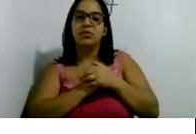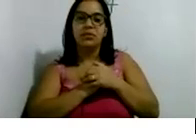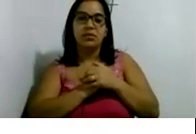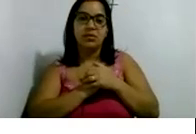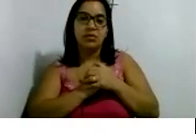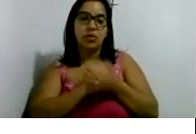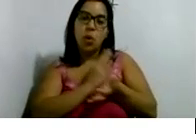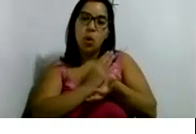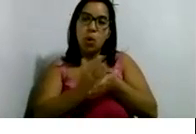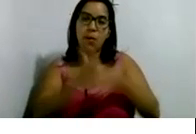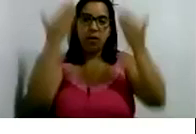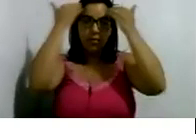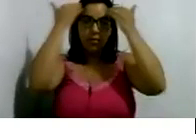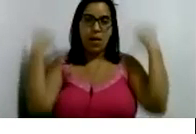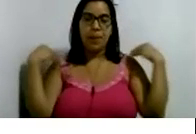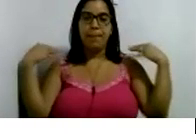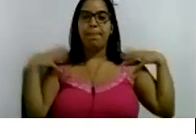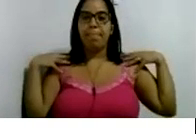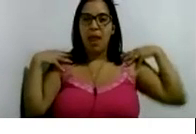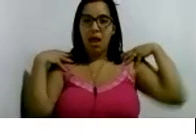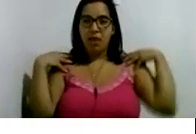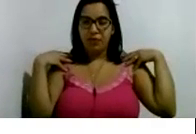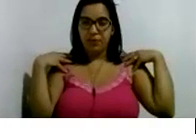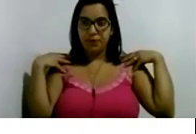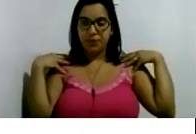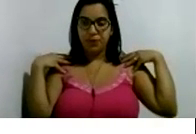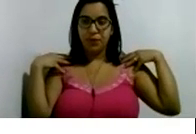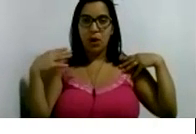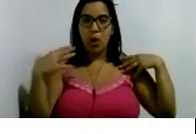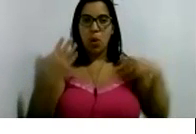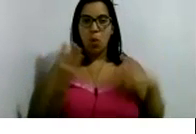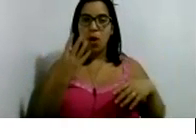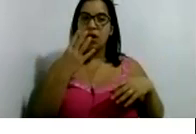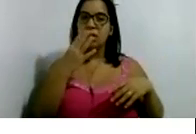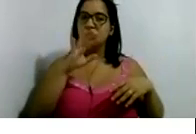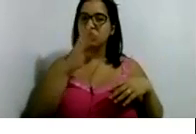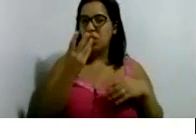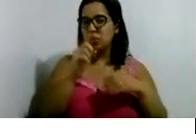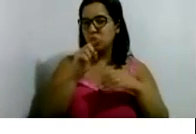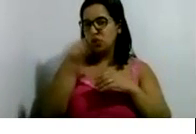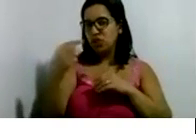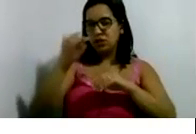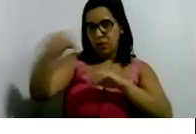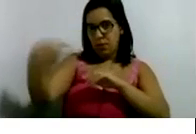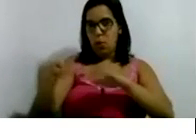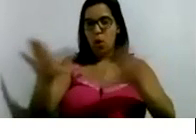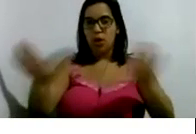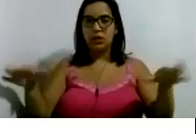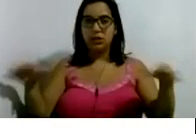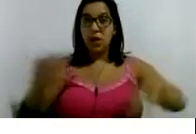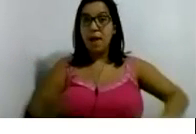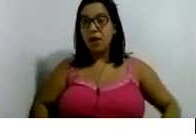O desenvolvimento dos membros inferiores acontece 4 a 5 dias depois dos superiores. E aqui a gente já começa